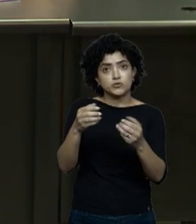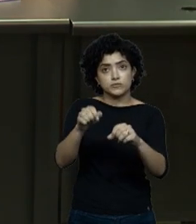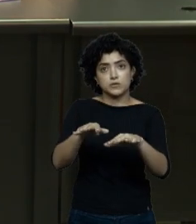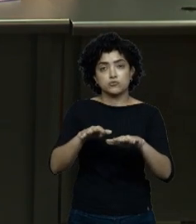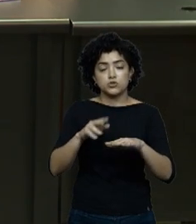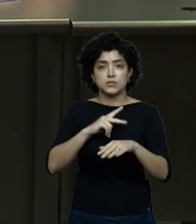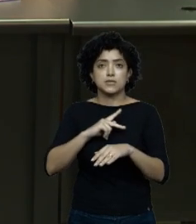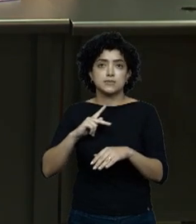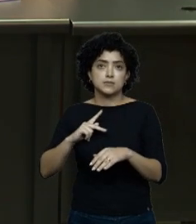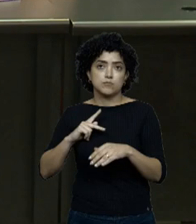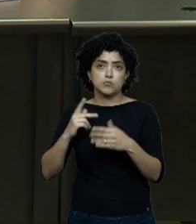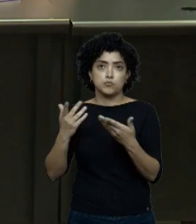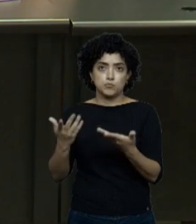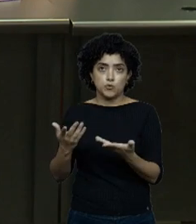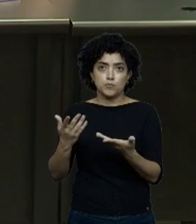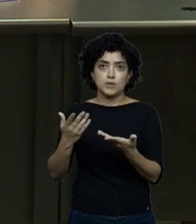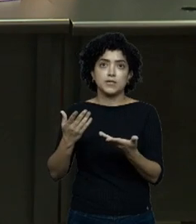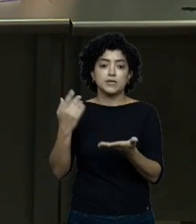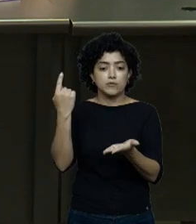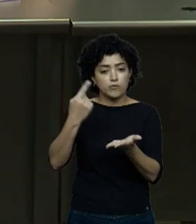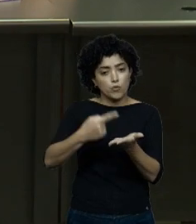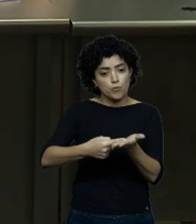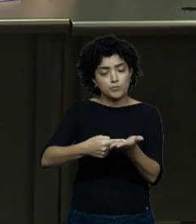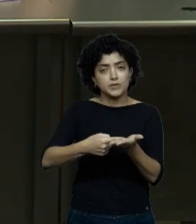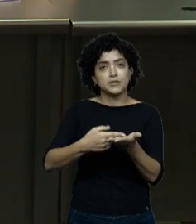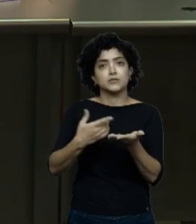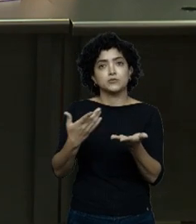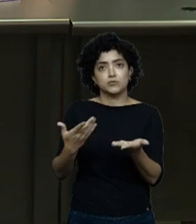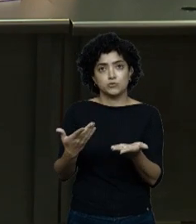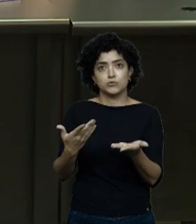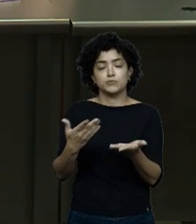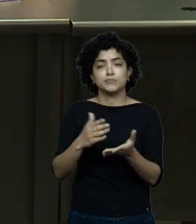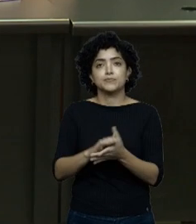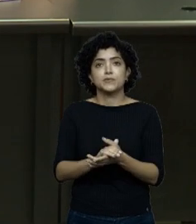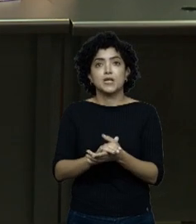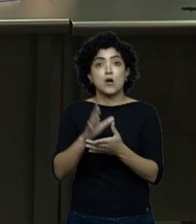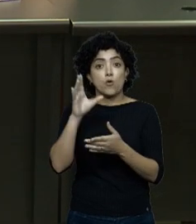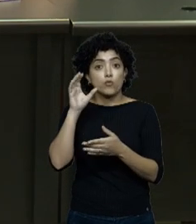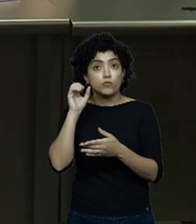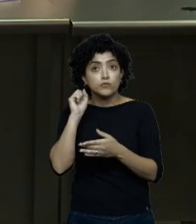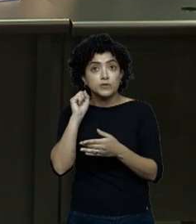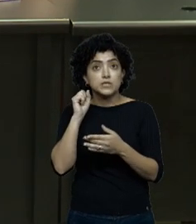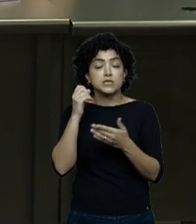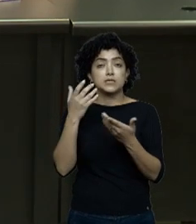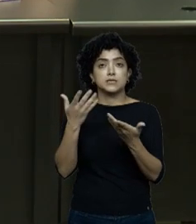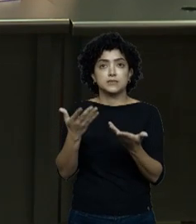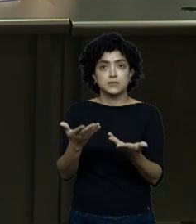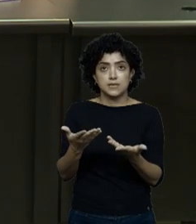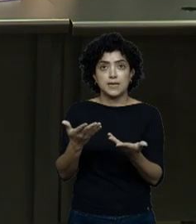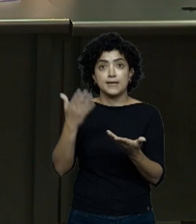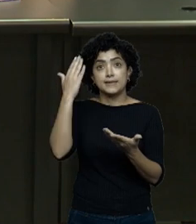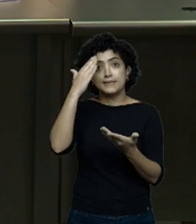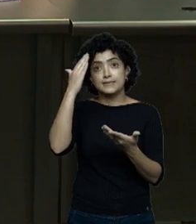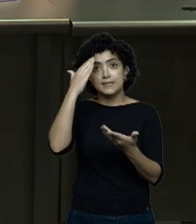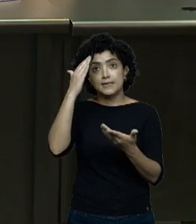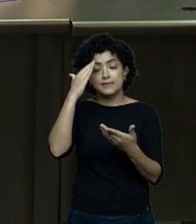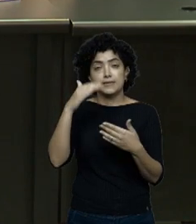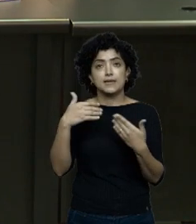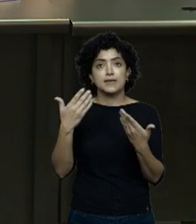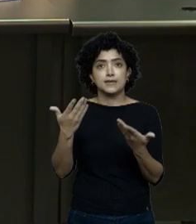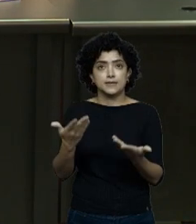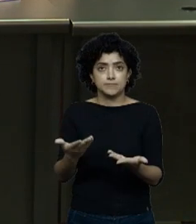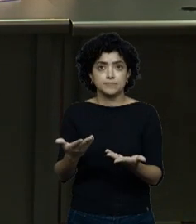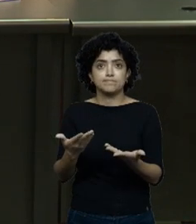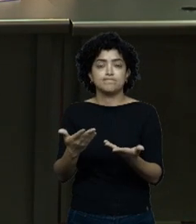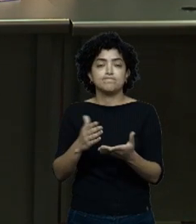cumprido com louvor né Ah pô cidade de ouvir e a possibilidade de compreender e dar uma